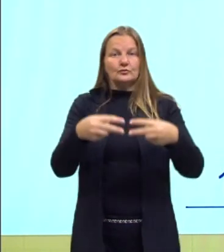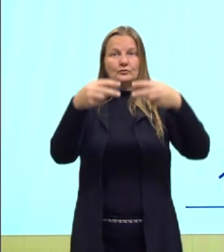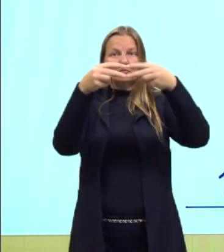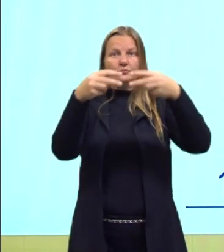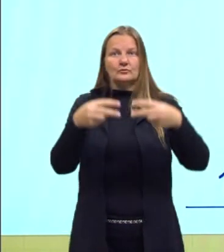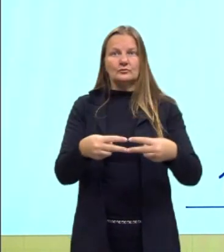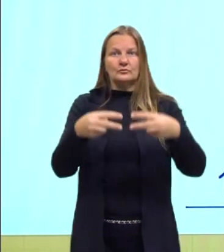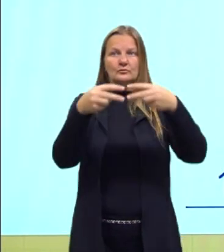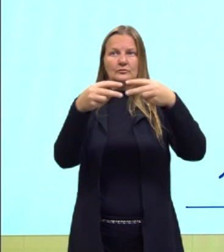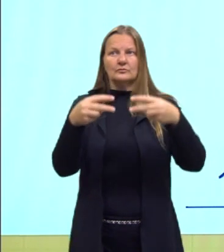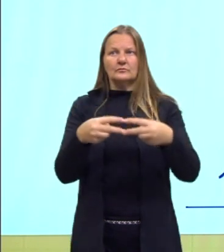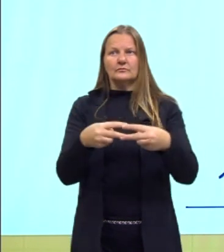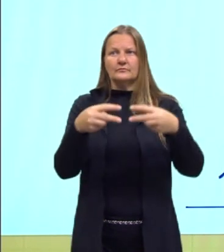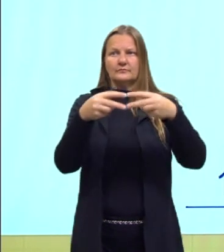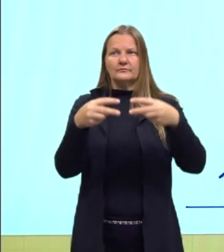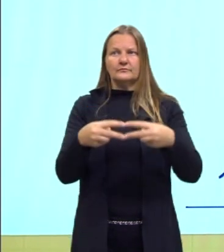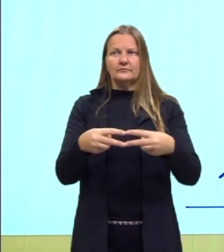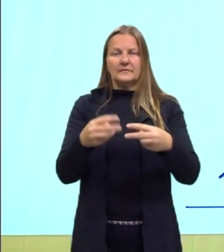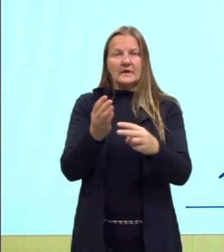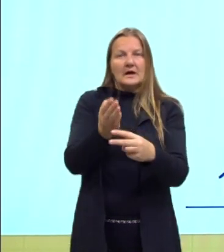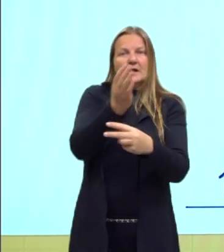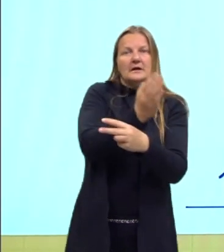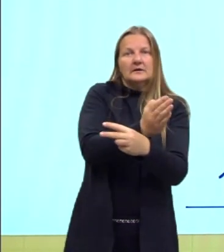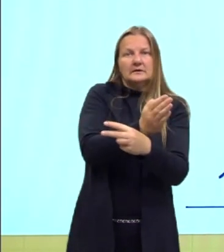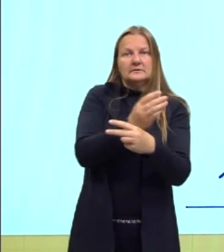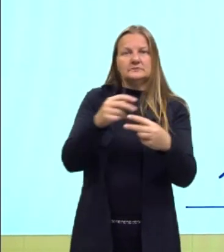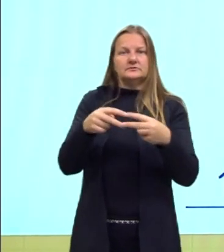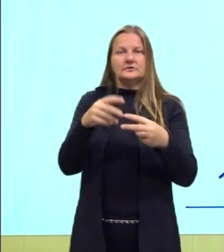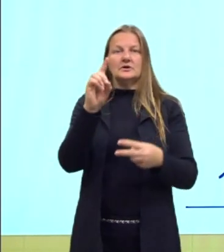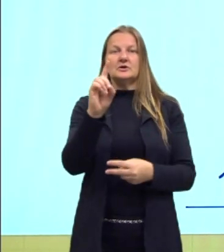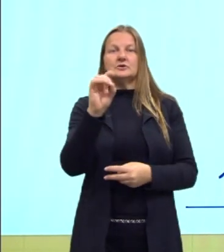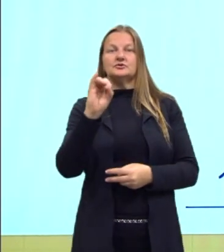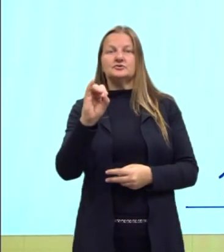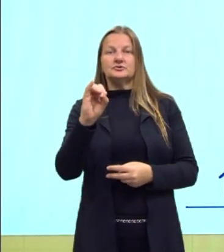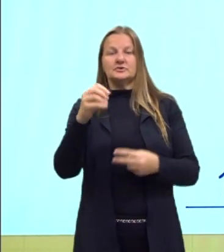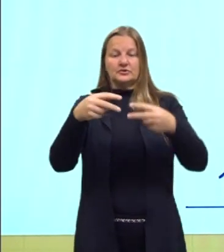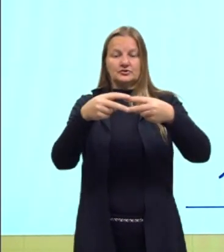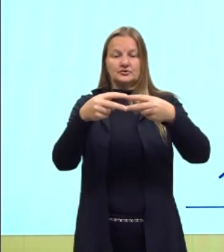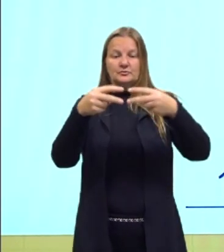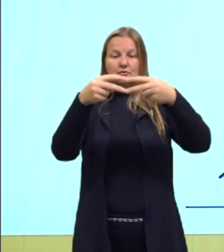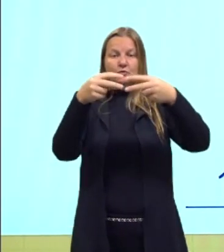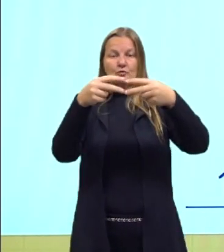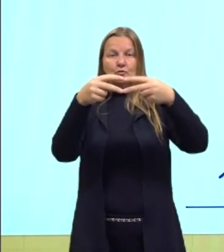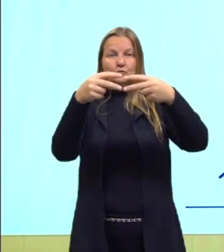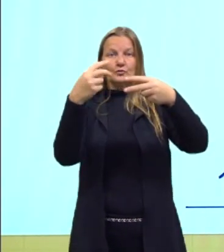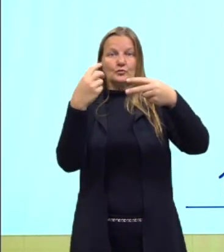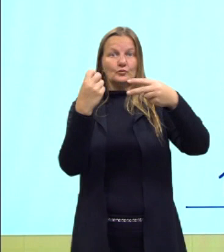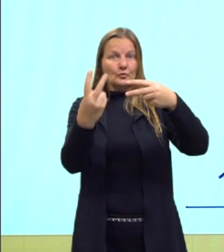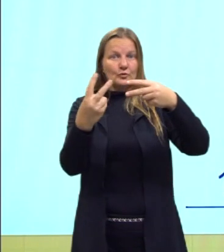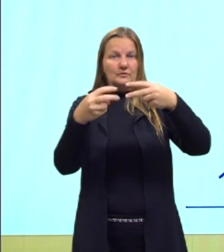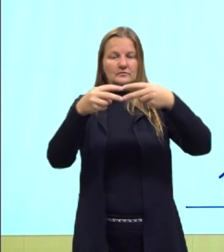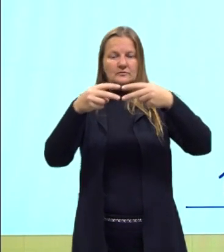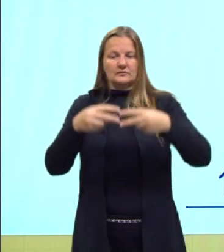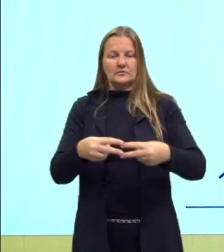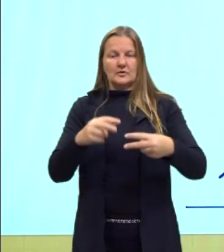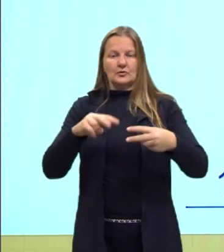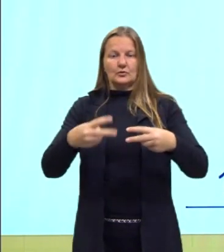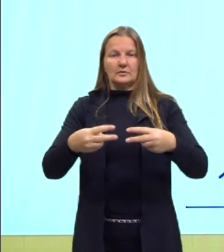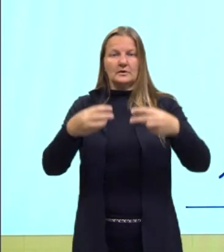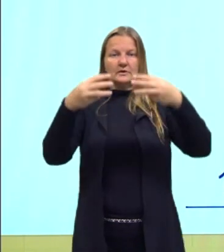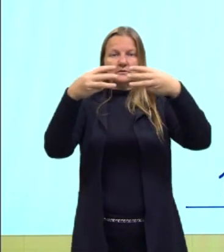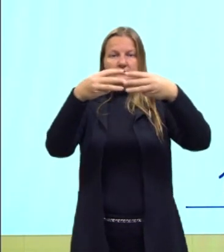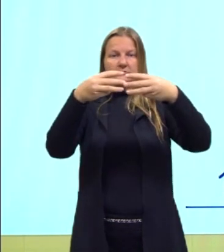ligação eu utilizo antes do em um de de dupla de duas duplas ligações se tiver